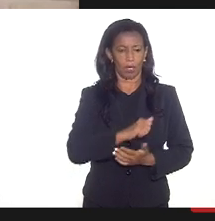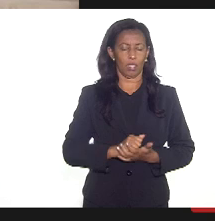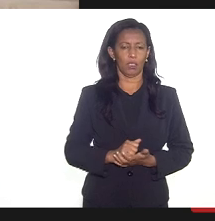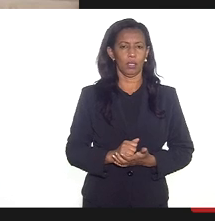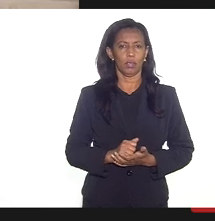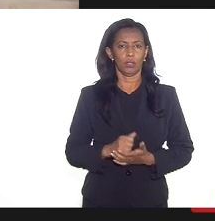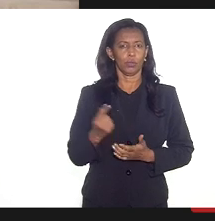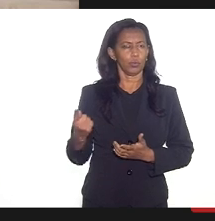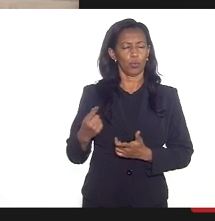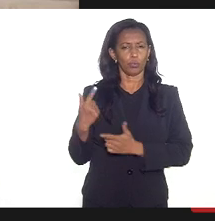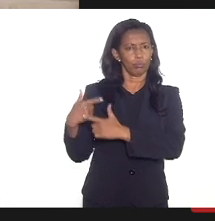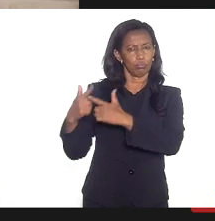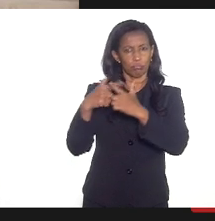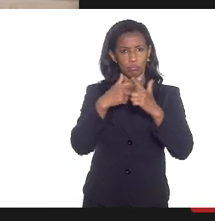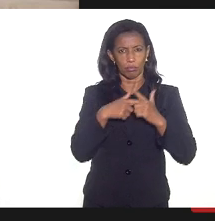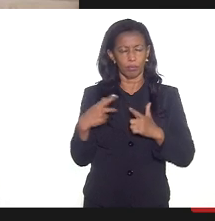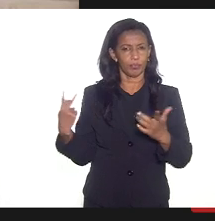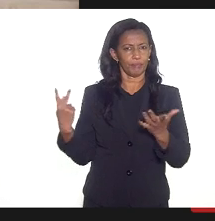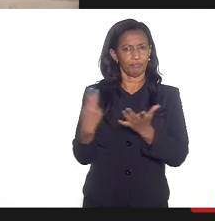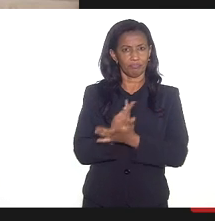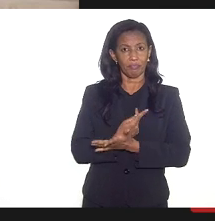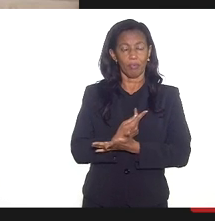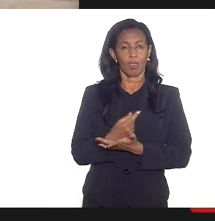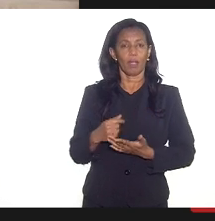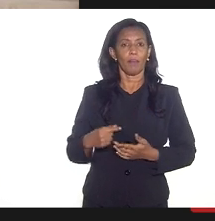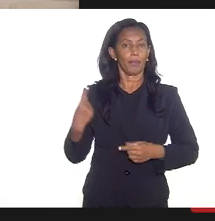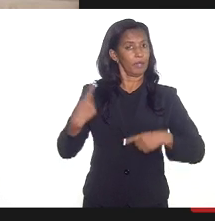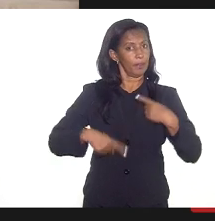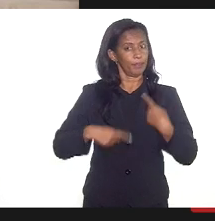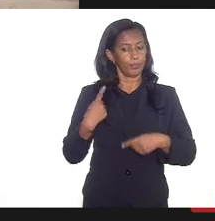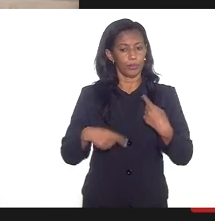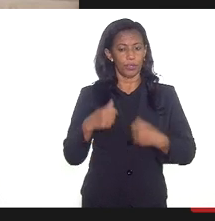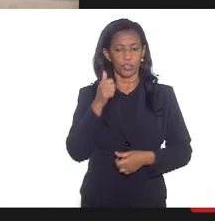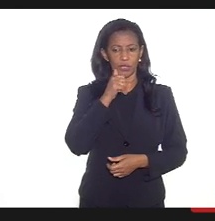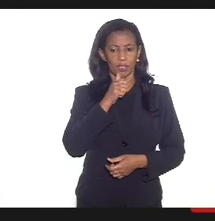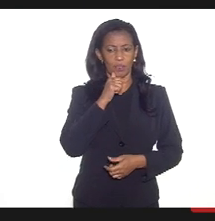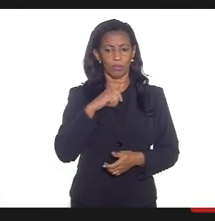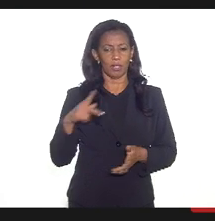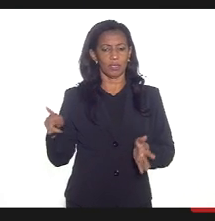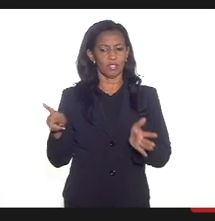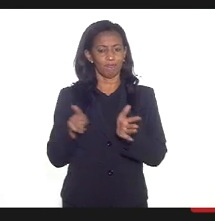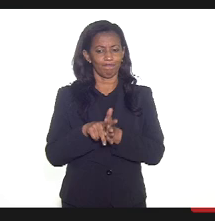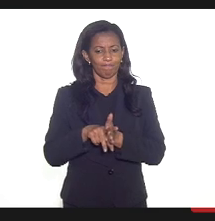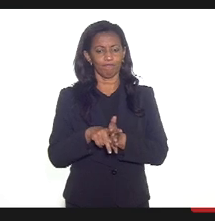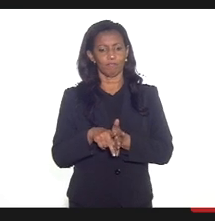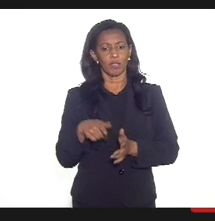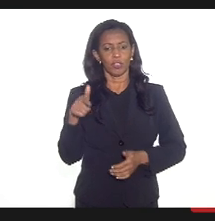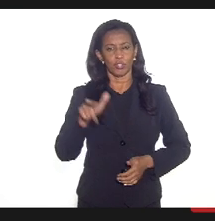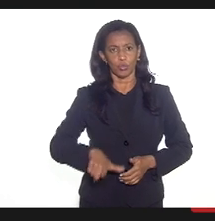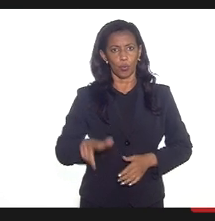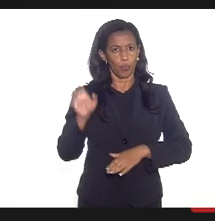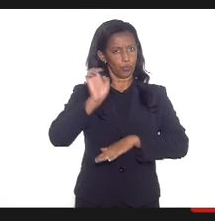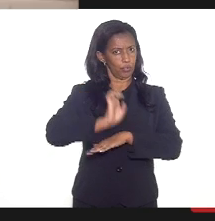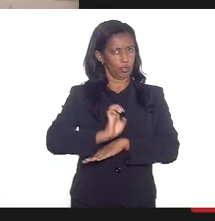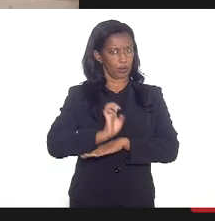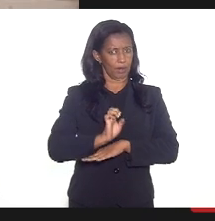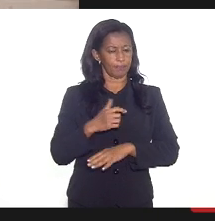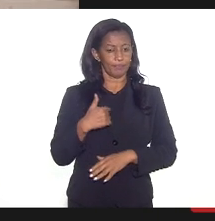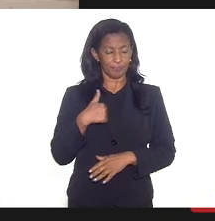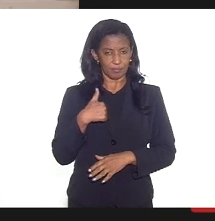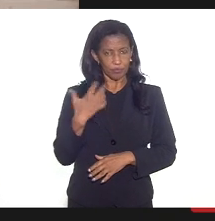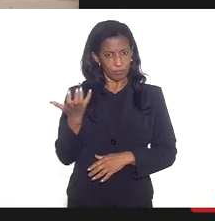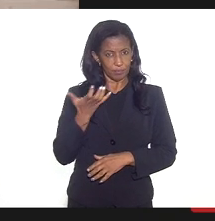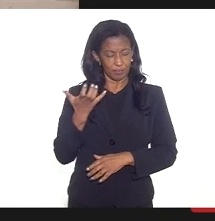os desmontes que foram feitos, para que a política da mulher seja efetiva mais uma vez no Estado. E eu quero fazer